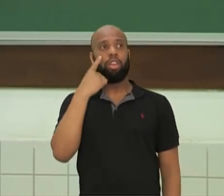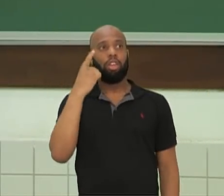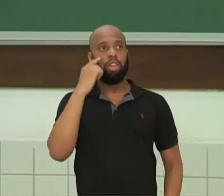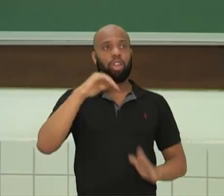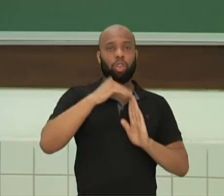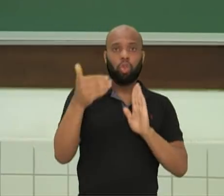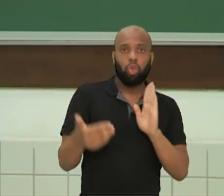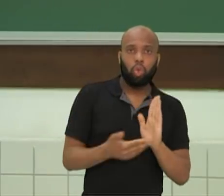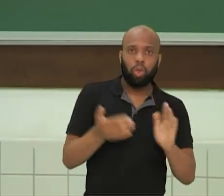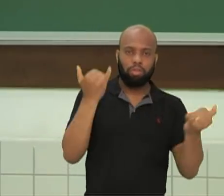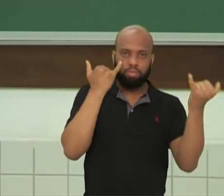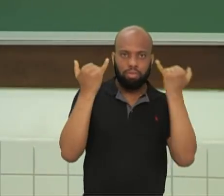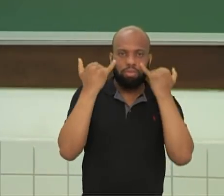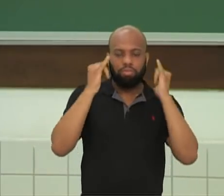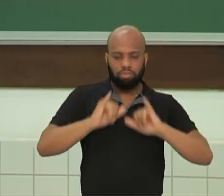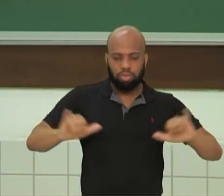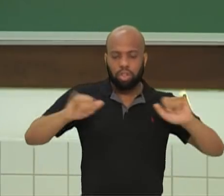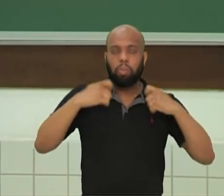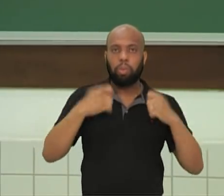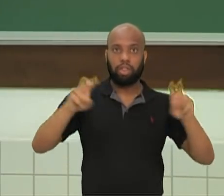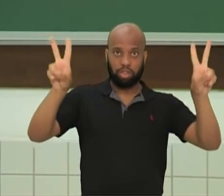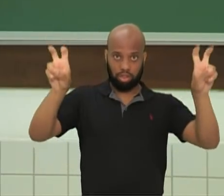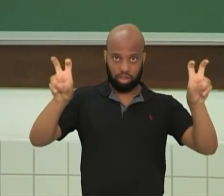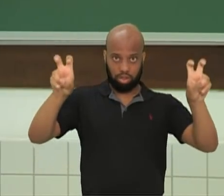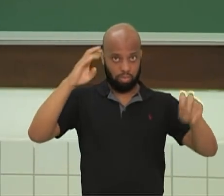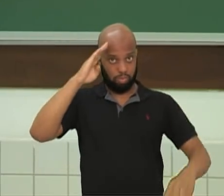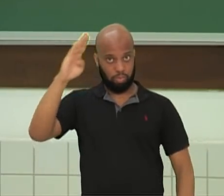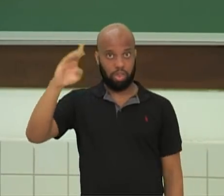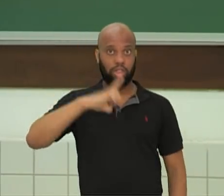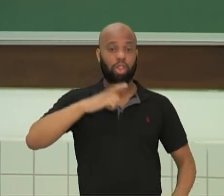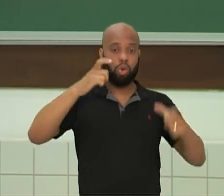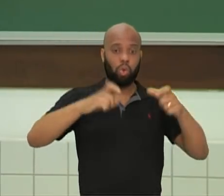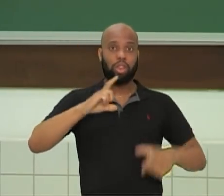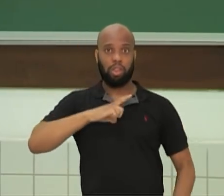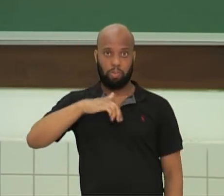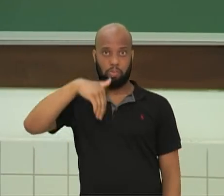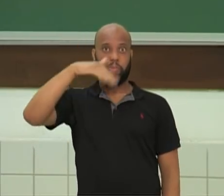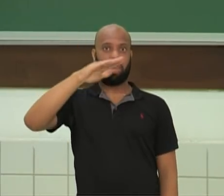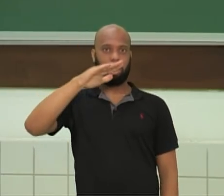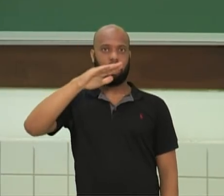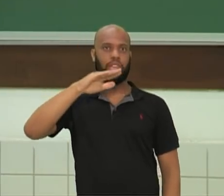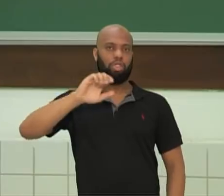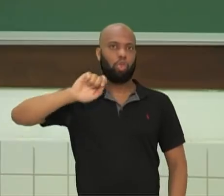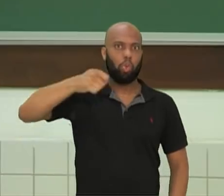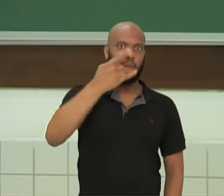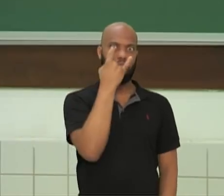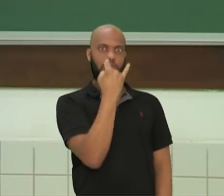toda notícia precisa de título, que é onde tem a fonte maior, onde